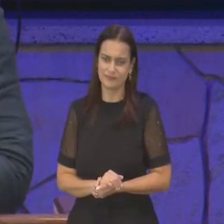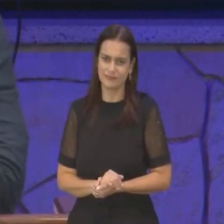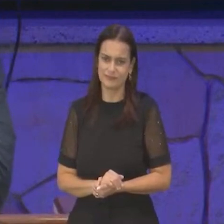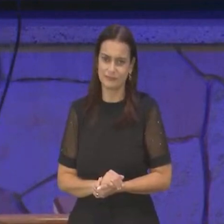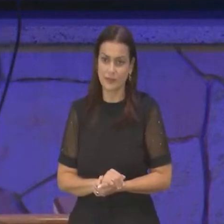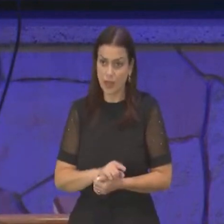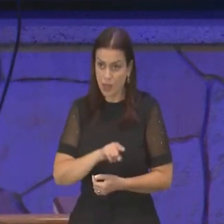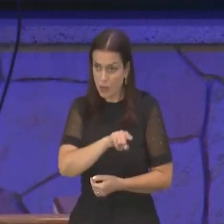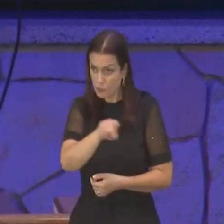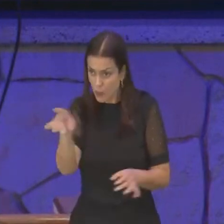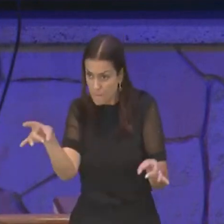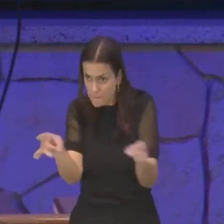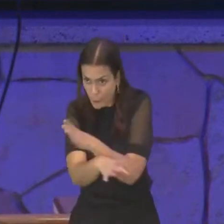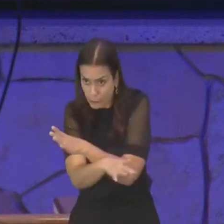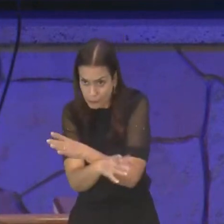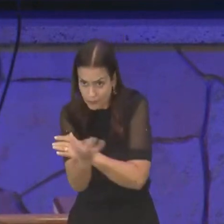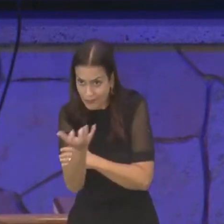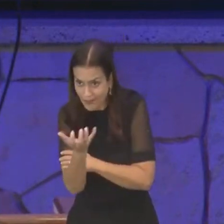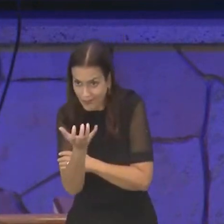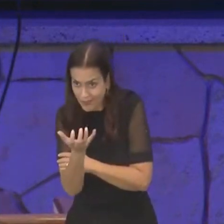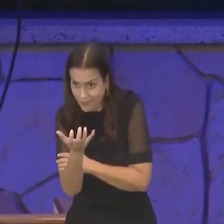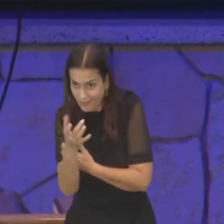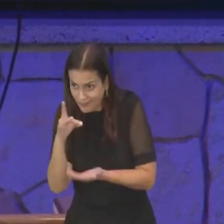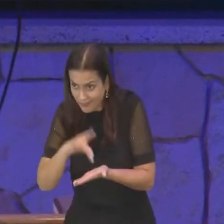Você está preparado, está disposto a isso?